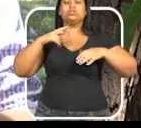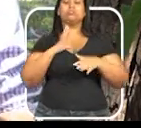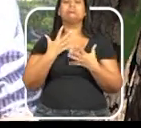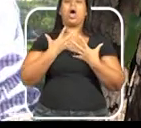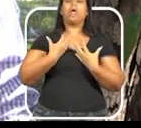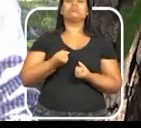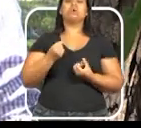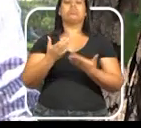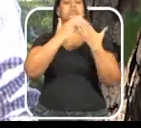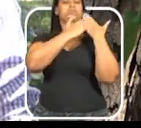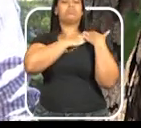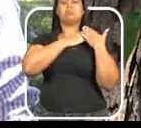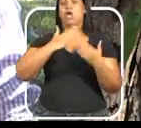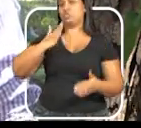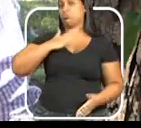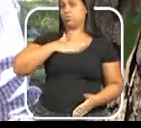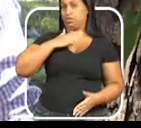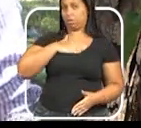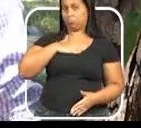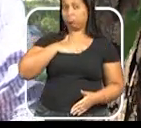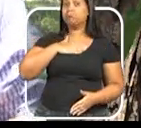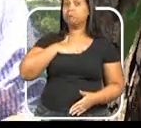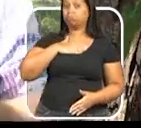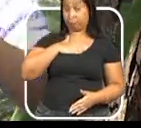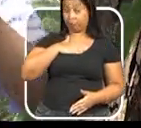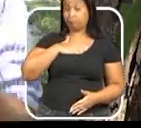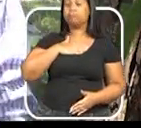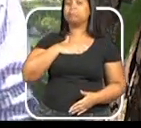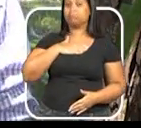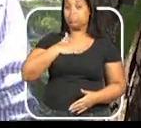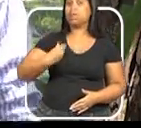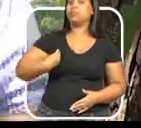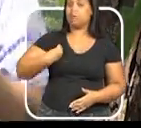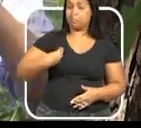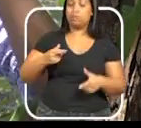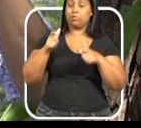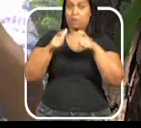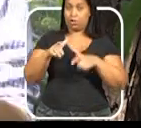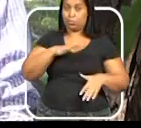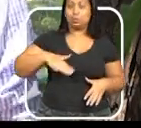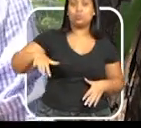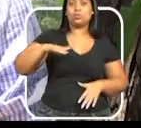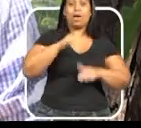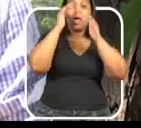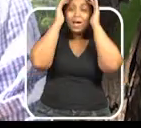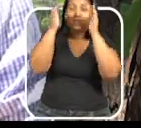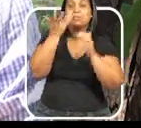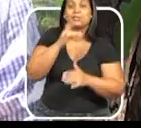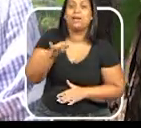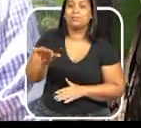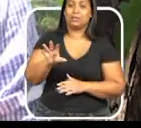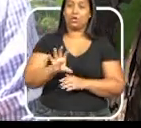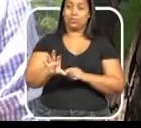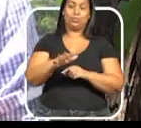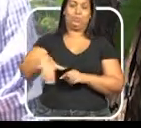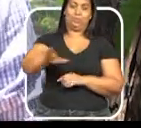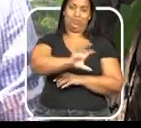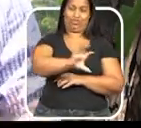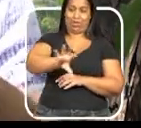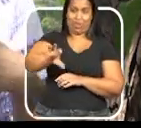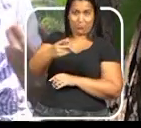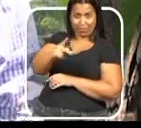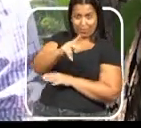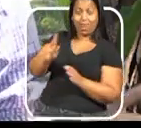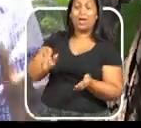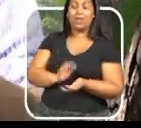assumir essa responsabilidade, né, de estar nesse espaço e respeitar as crianças na sua inteireza, né?